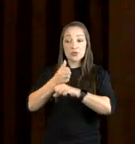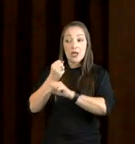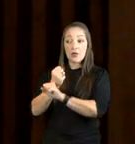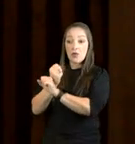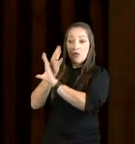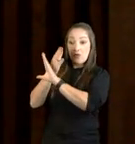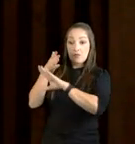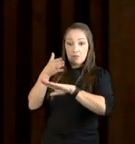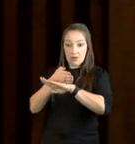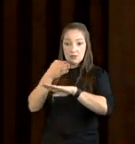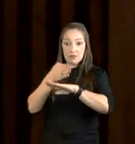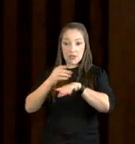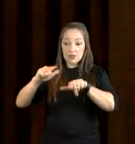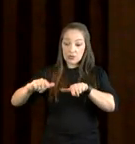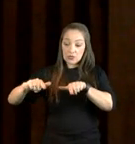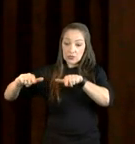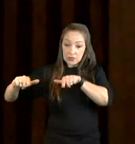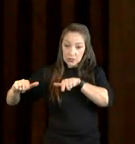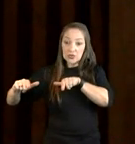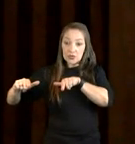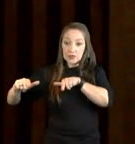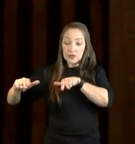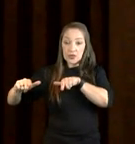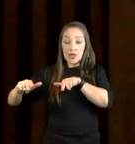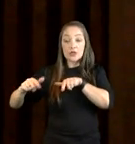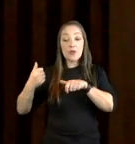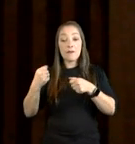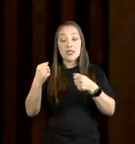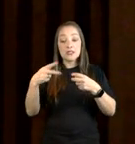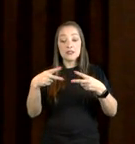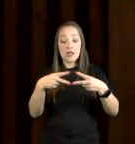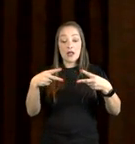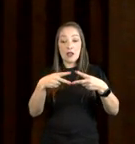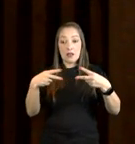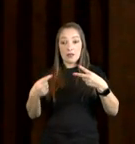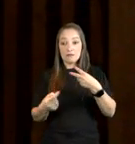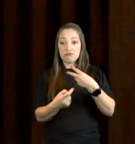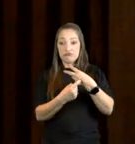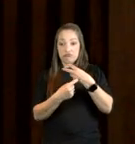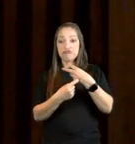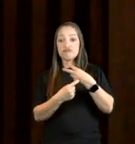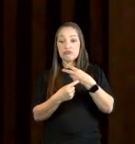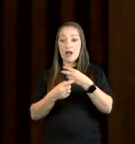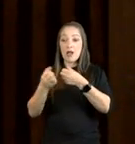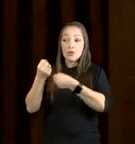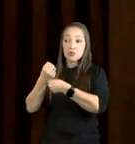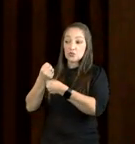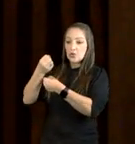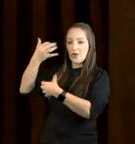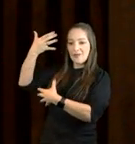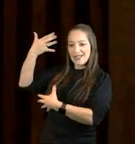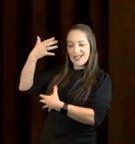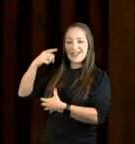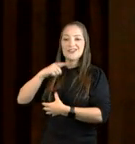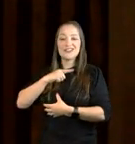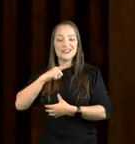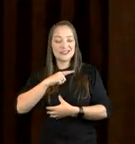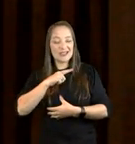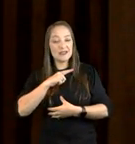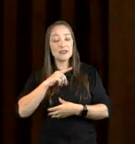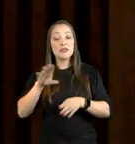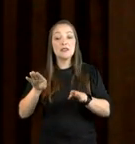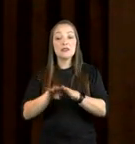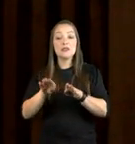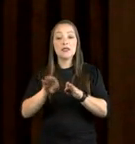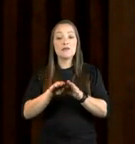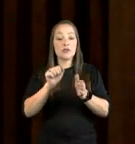para obterem o certificado do workshop, basta acessar o link que está nos comentários da nossa live no YouTube e preencher o formulário